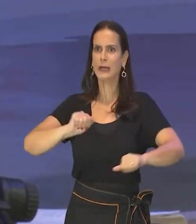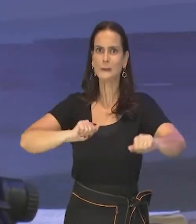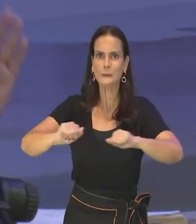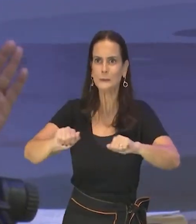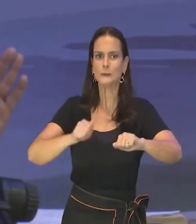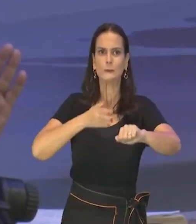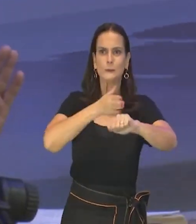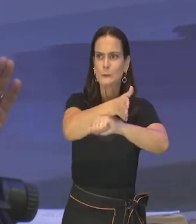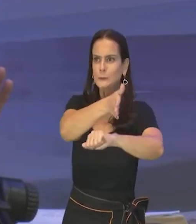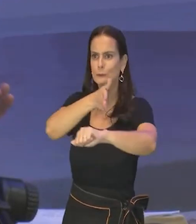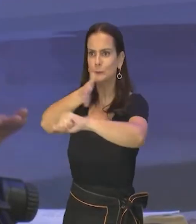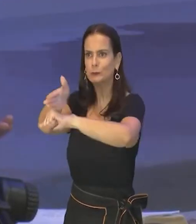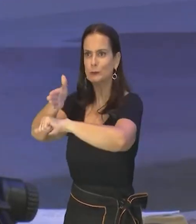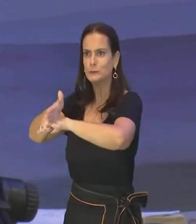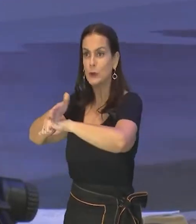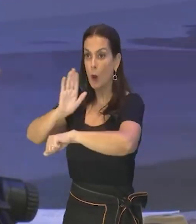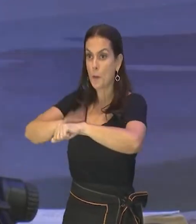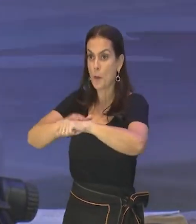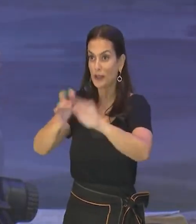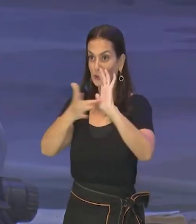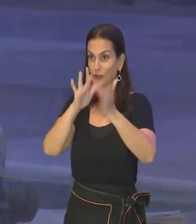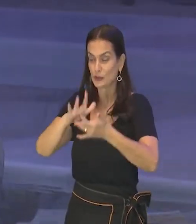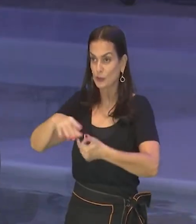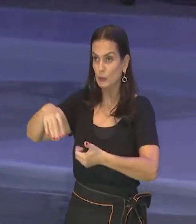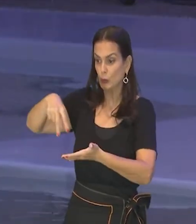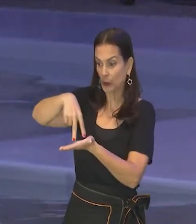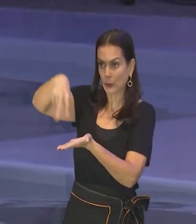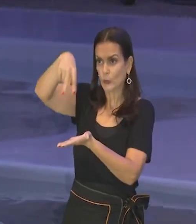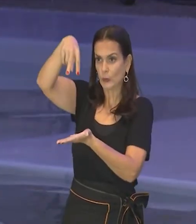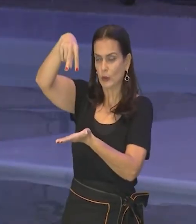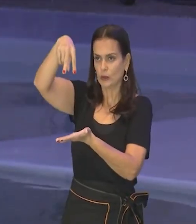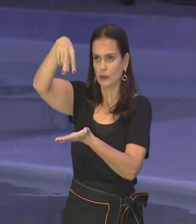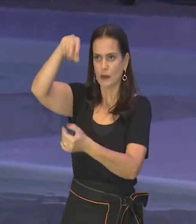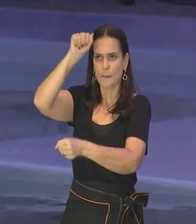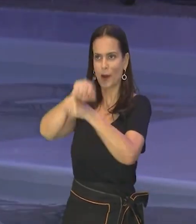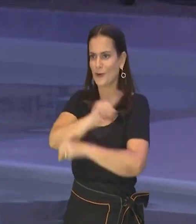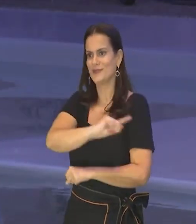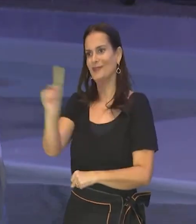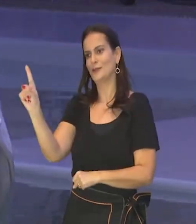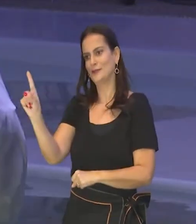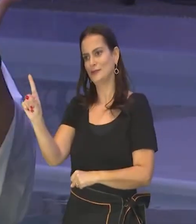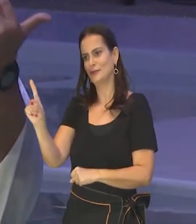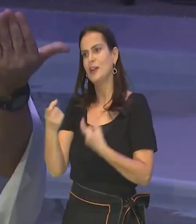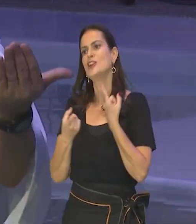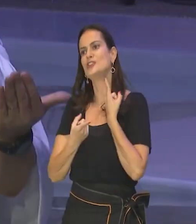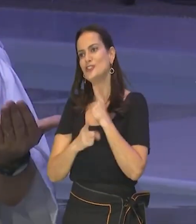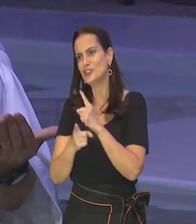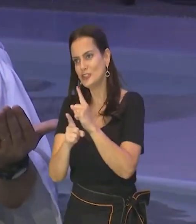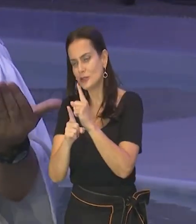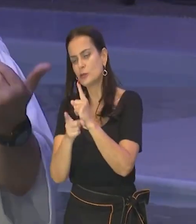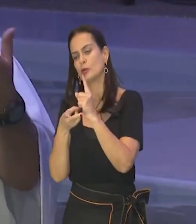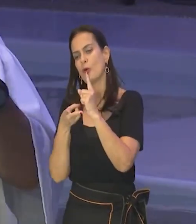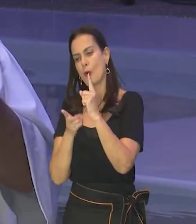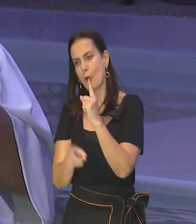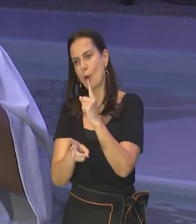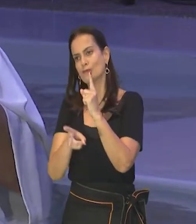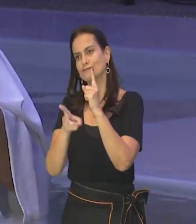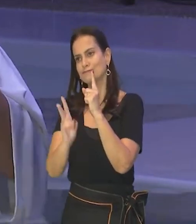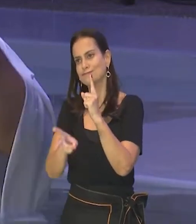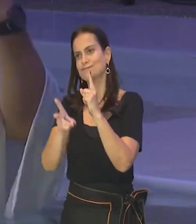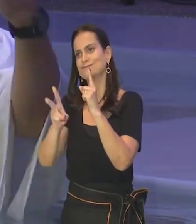Quando Cristo subiu ao céu, o movimento não parou. Os apóstolos deram